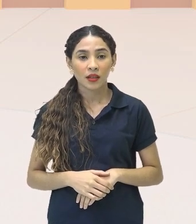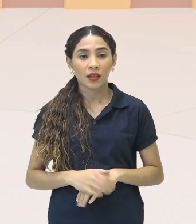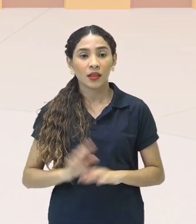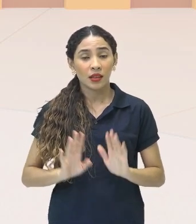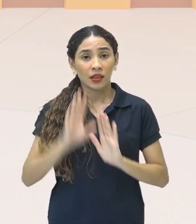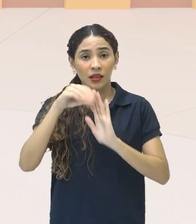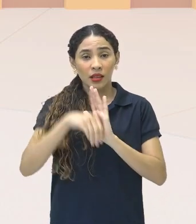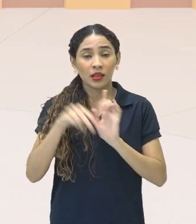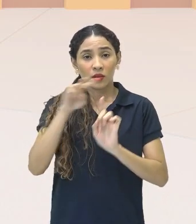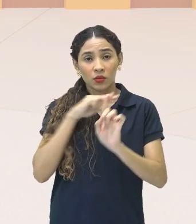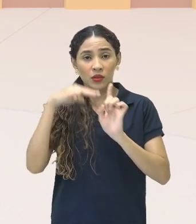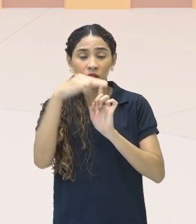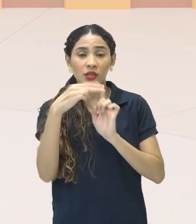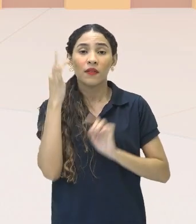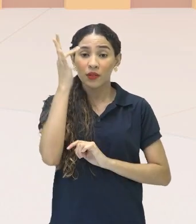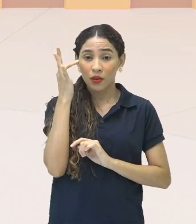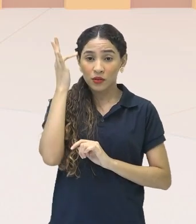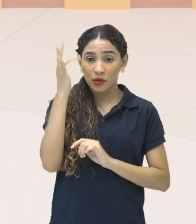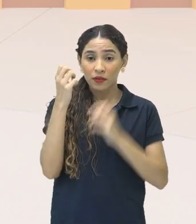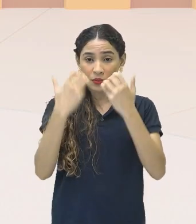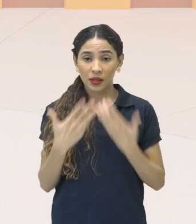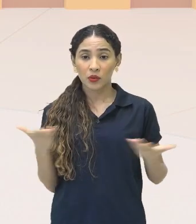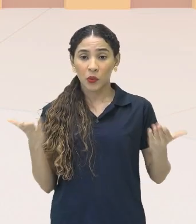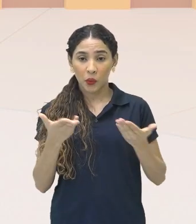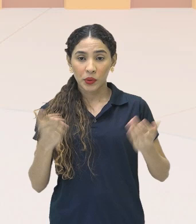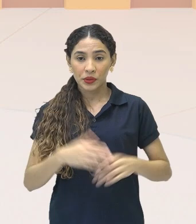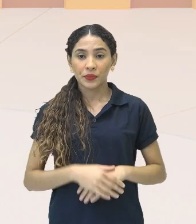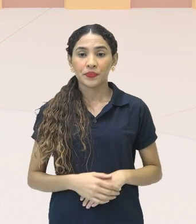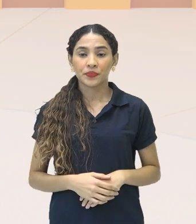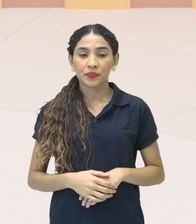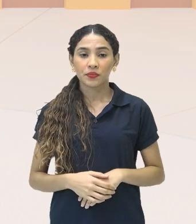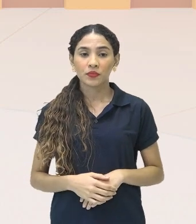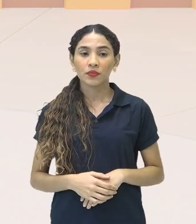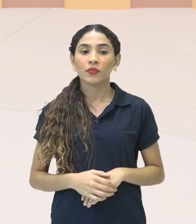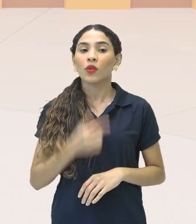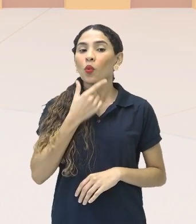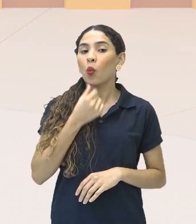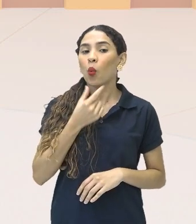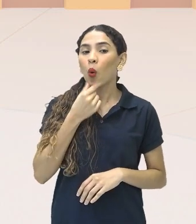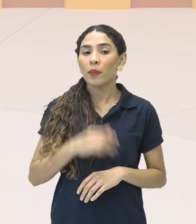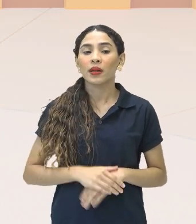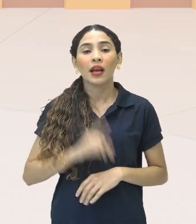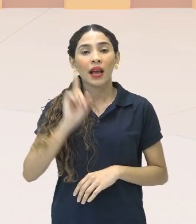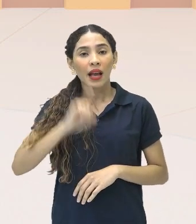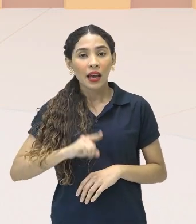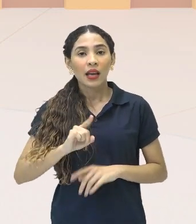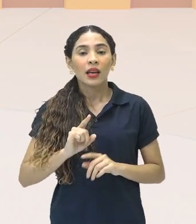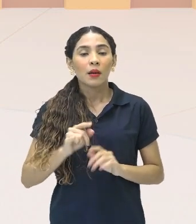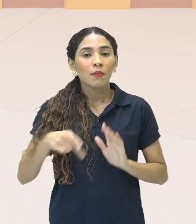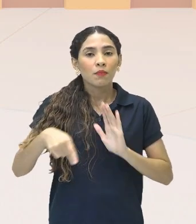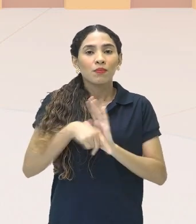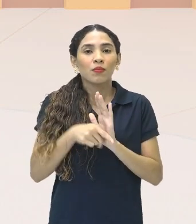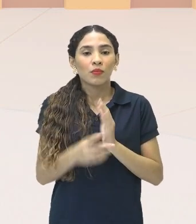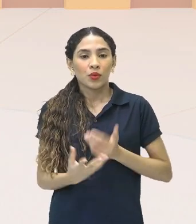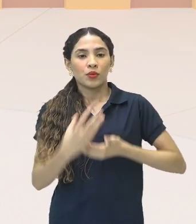dentro dessa perspectiva filosófica que nós estamos falando aqui, o homem, ele é, na sua